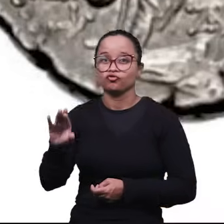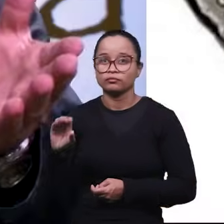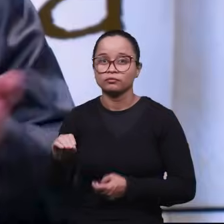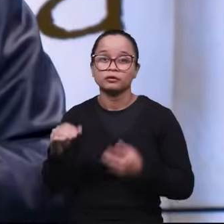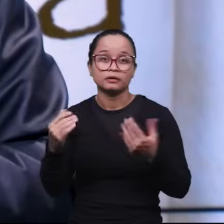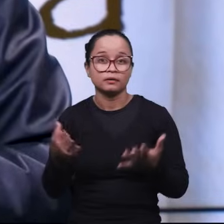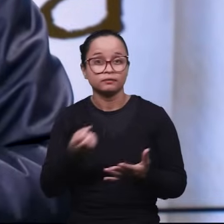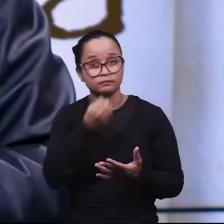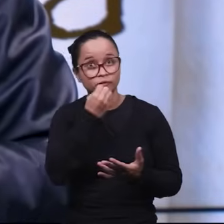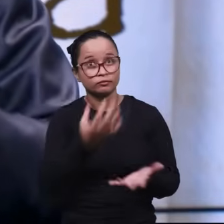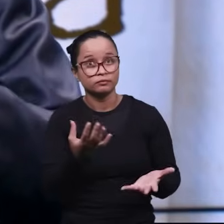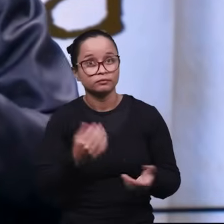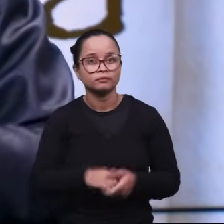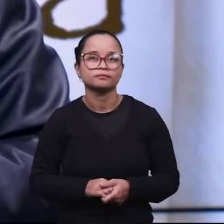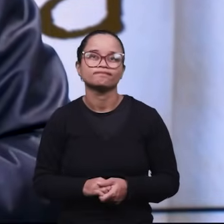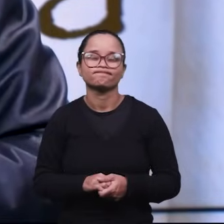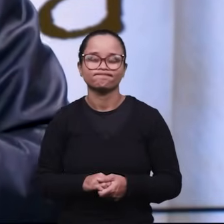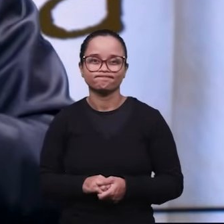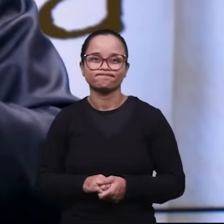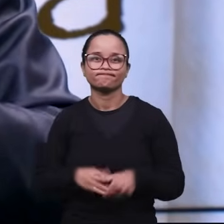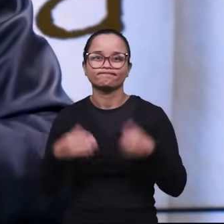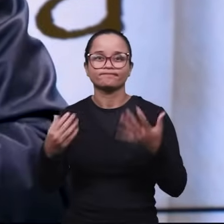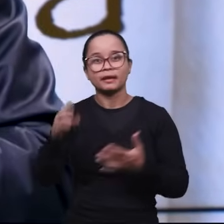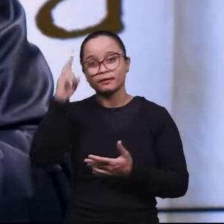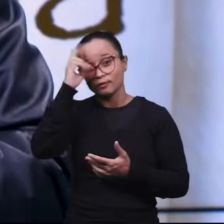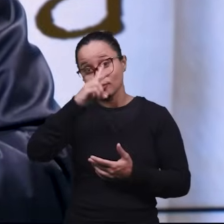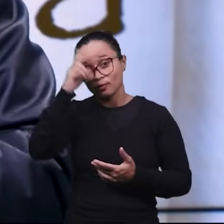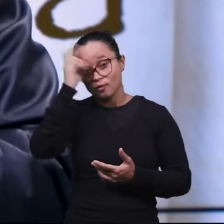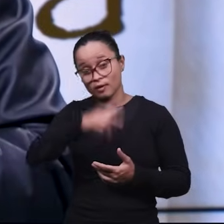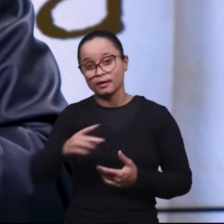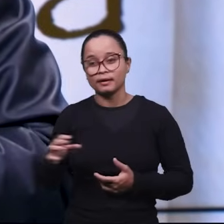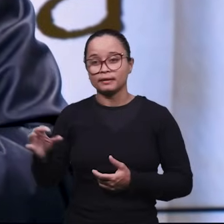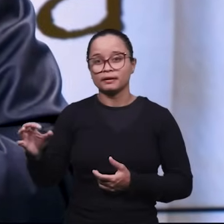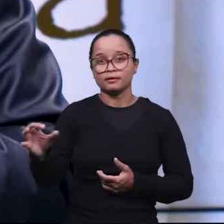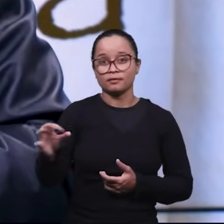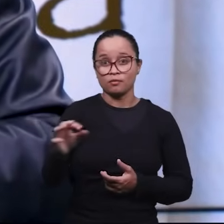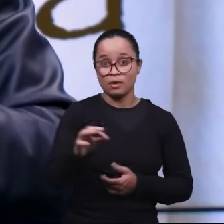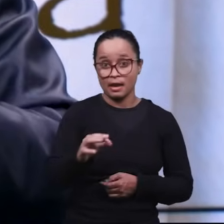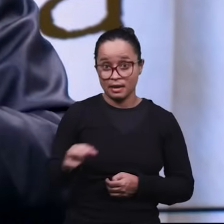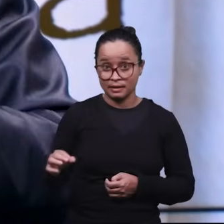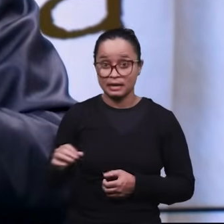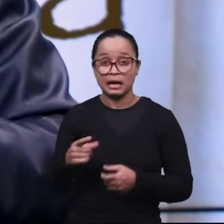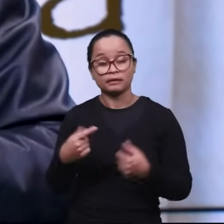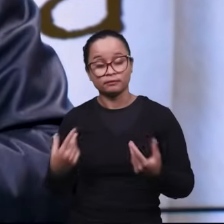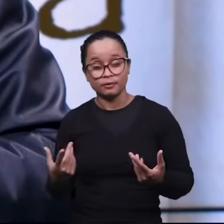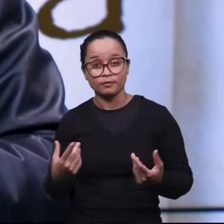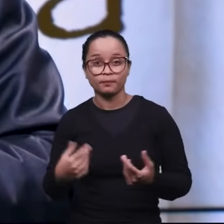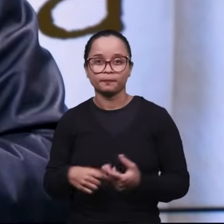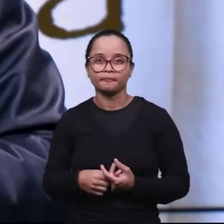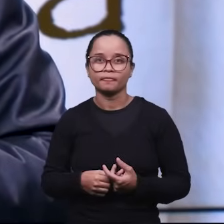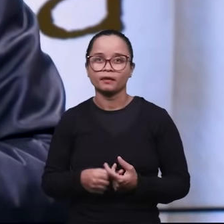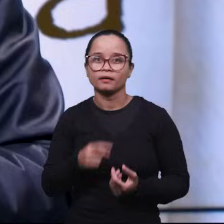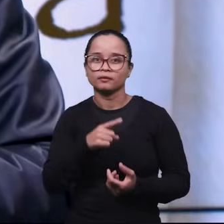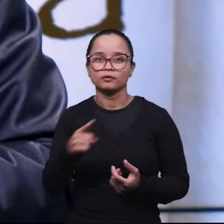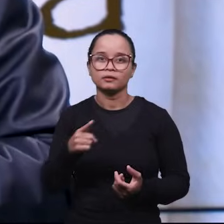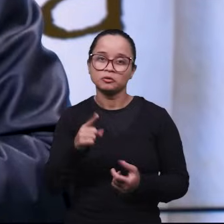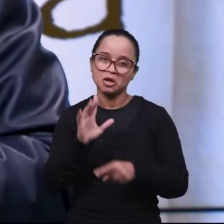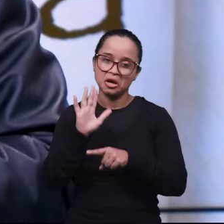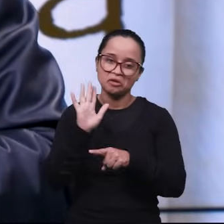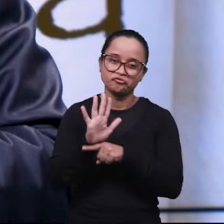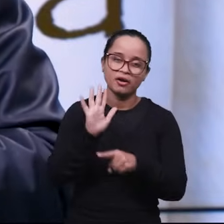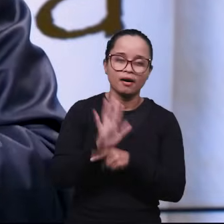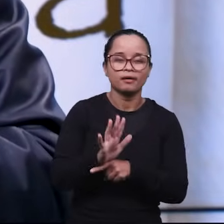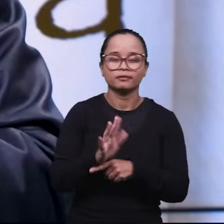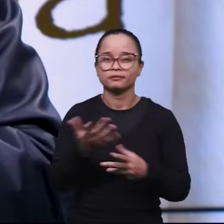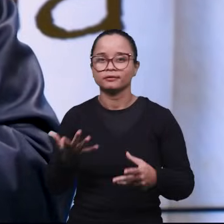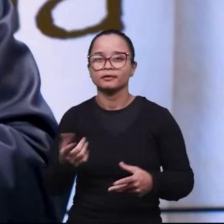Bom, irmãos, essa é a história das moedas. Espero que tenha contribuído